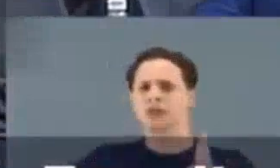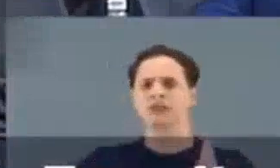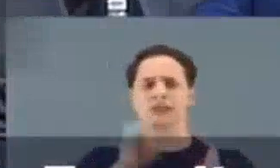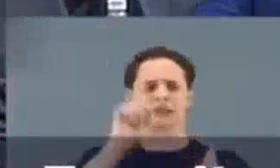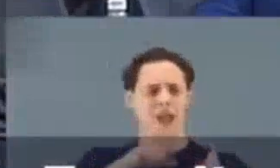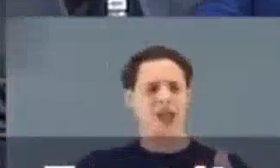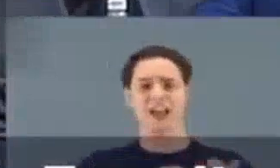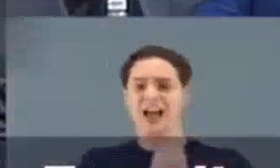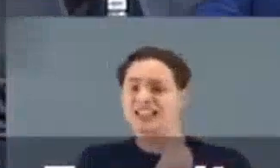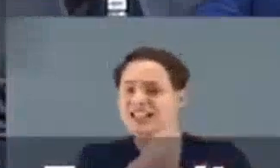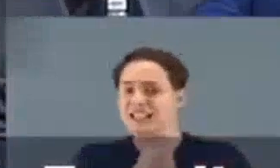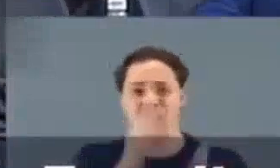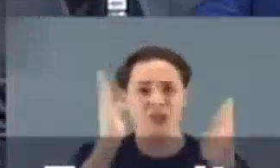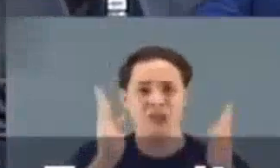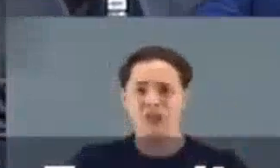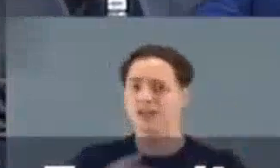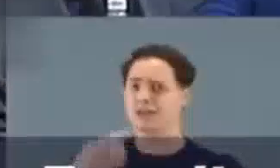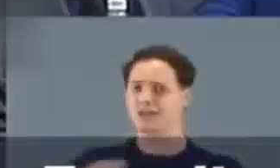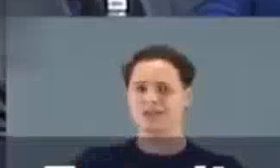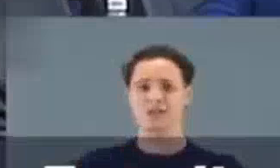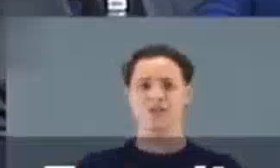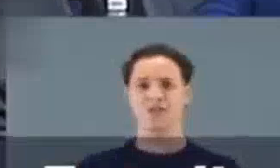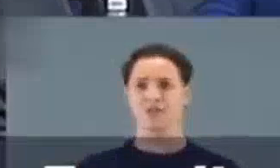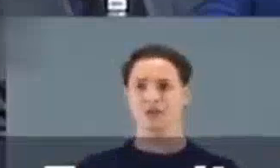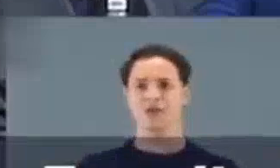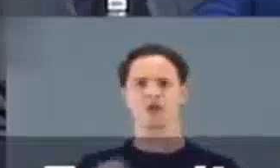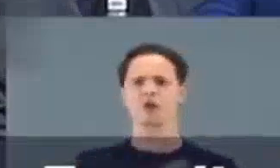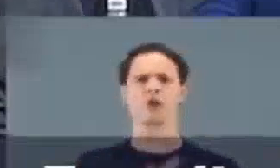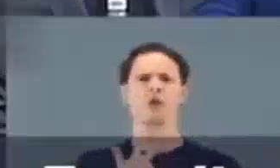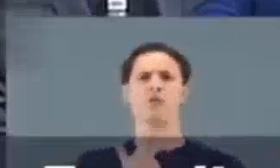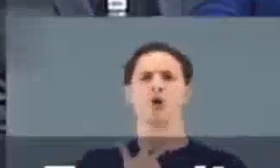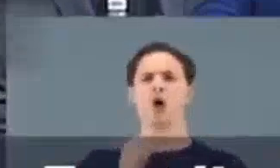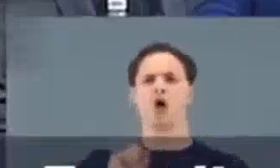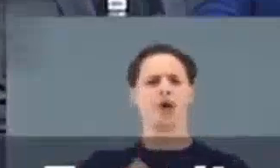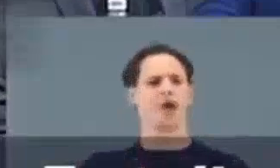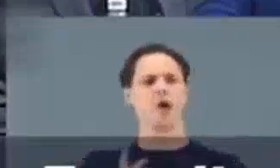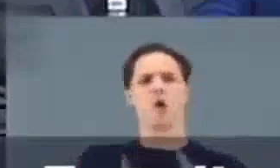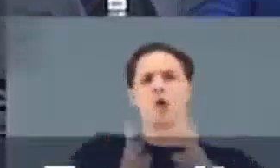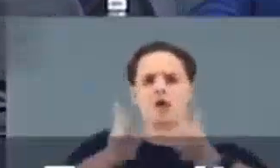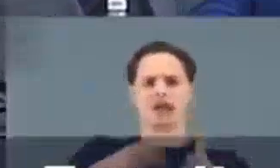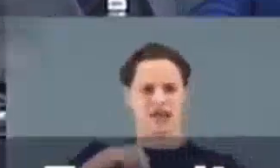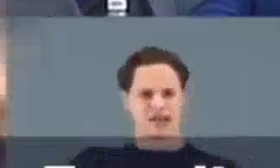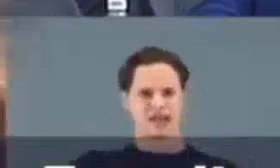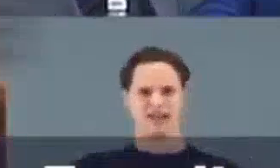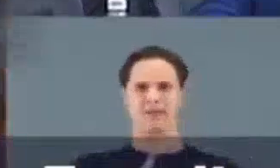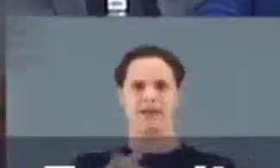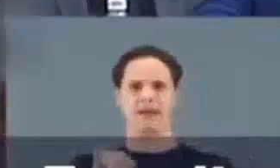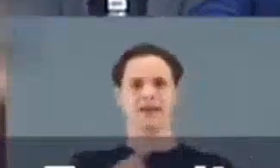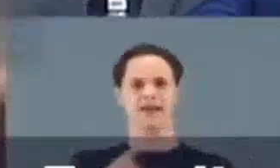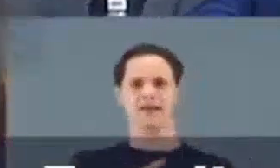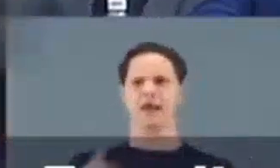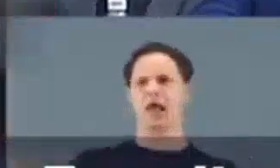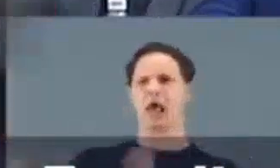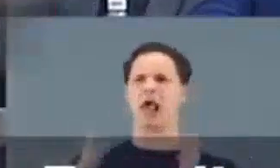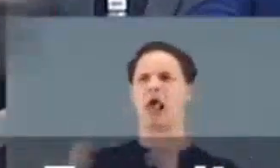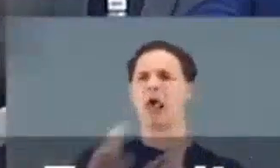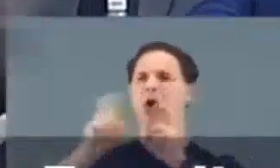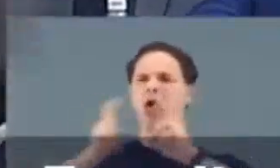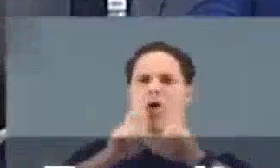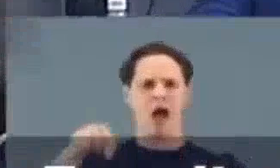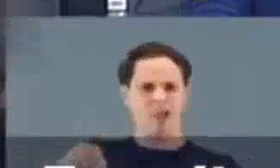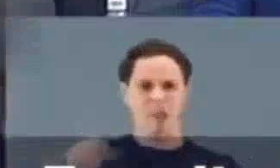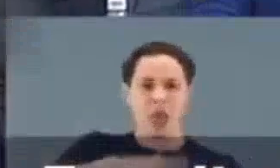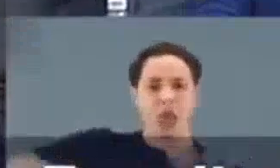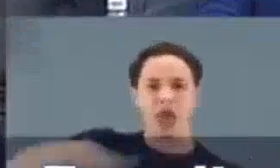a assistência necessária. Nós não podemos continuar essa CPI com esse nível de balbúrdia no plenário. Vou fazer